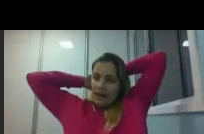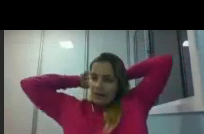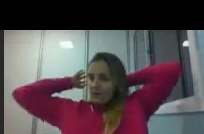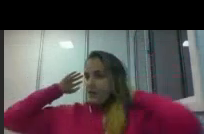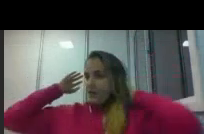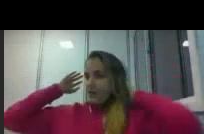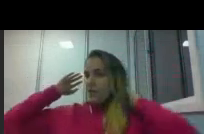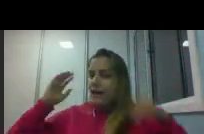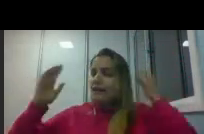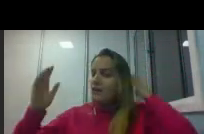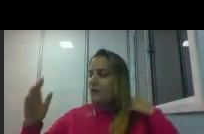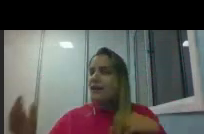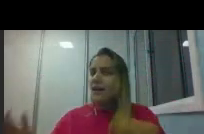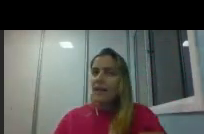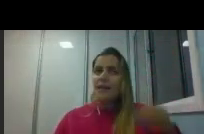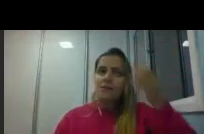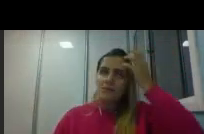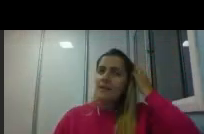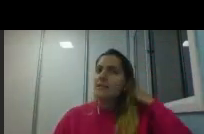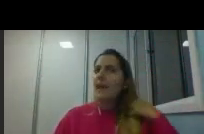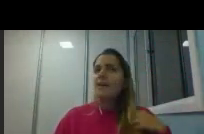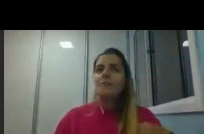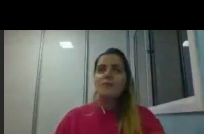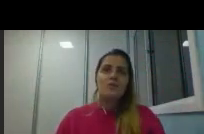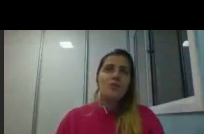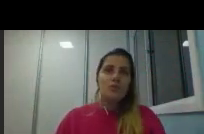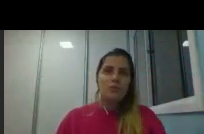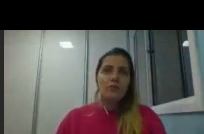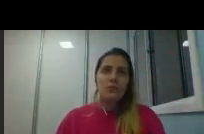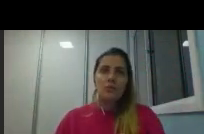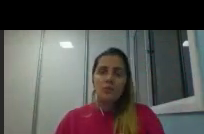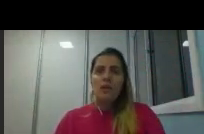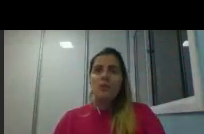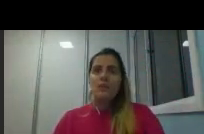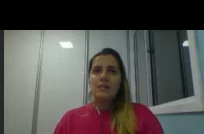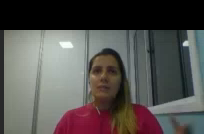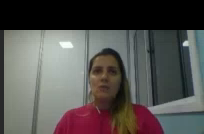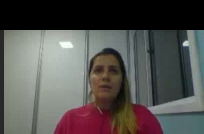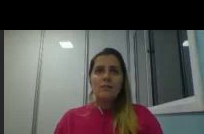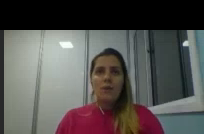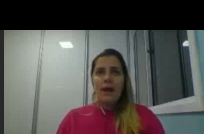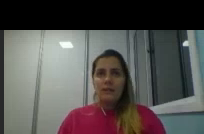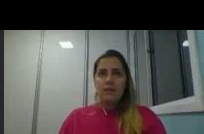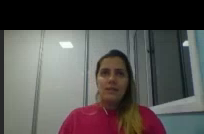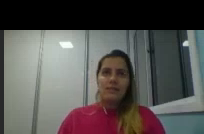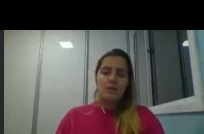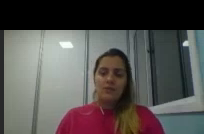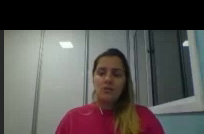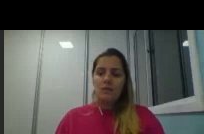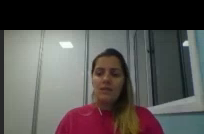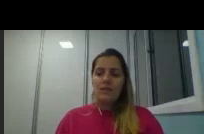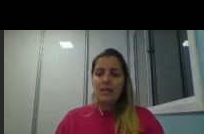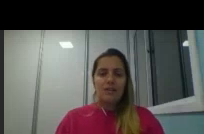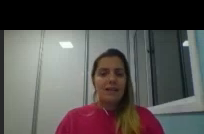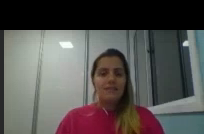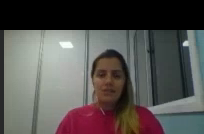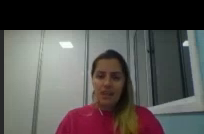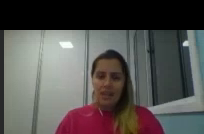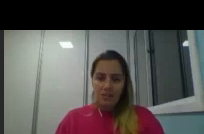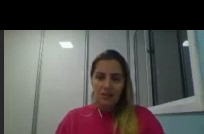porque é uma área, se você olhar, eu já falei isso, as 10 profissões do futuro, nós temos umas 4 dessas